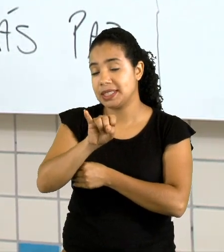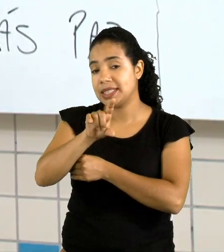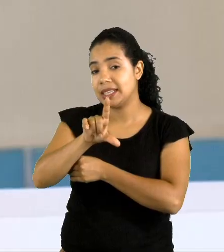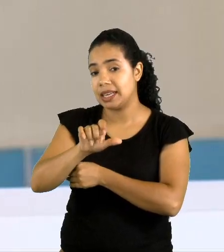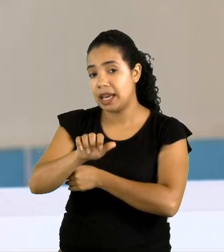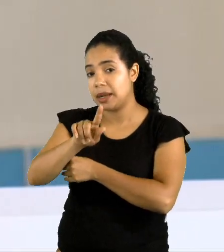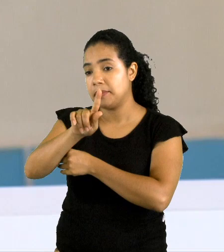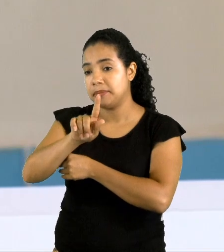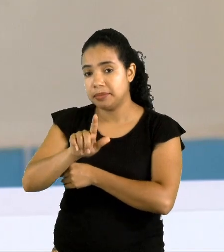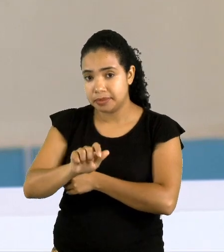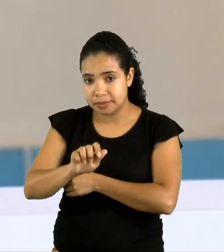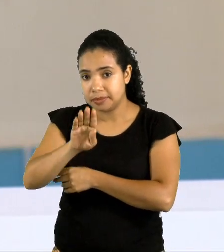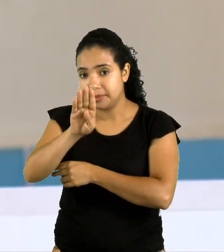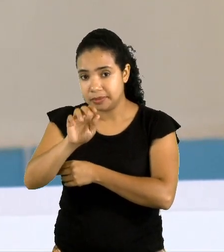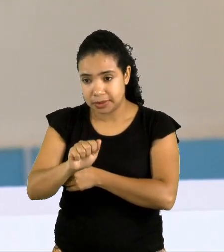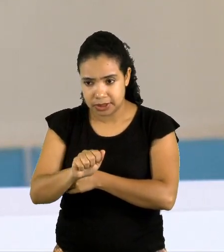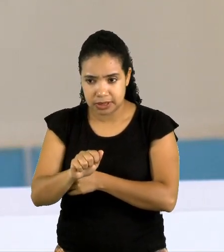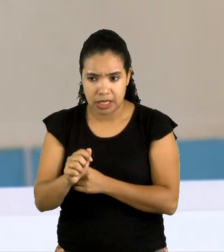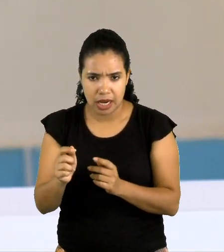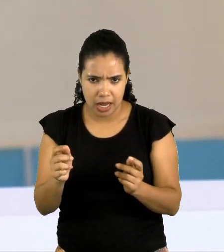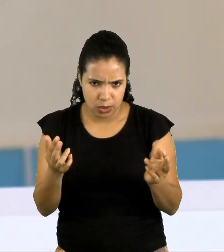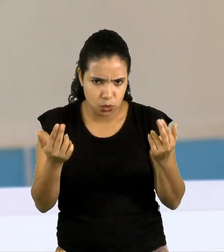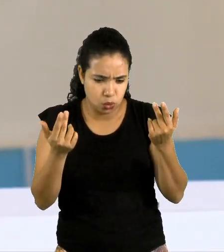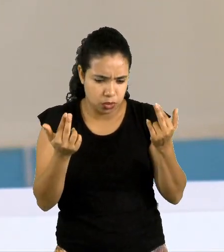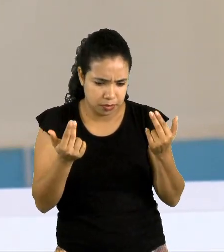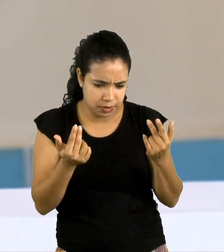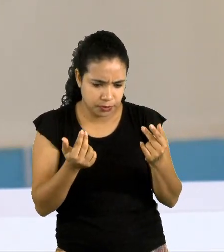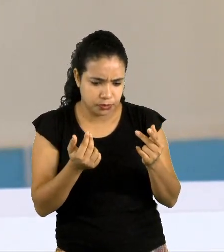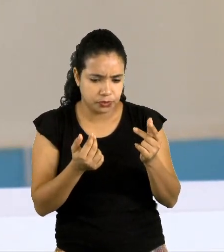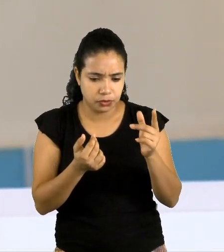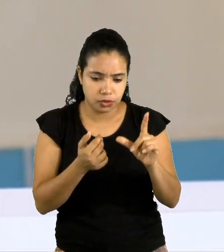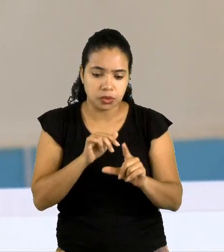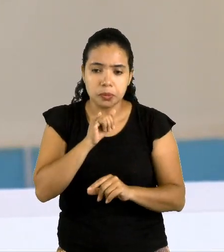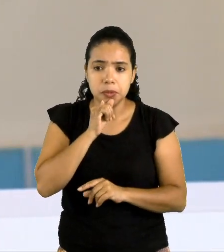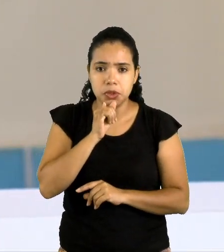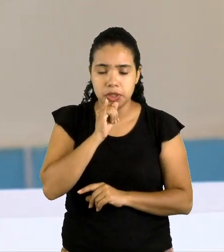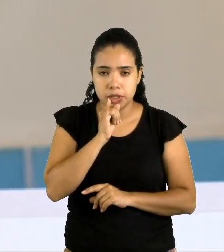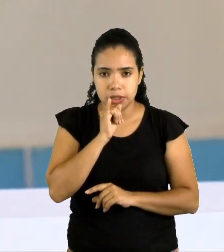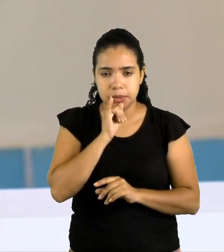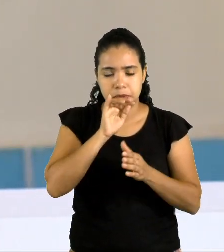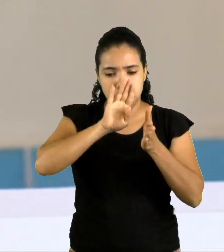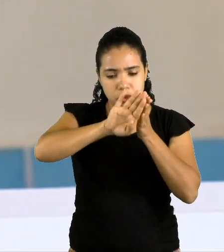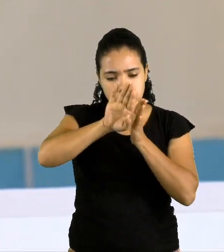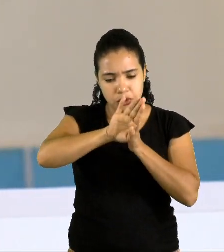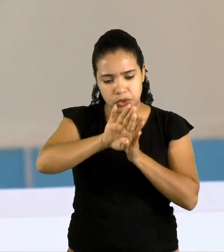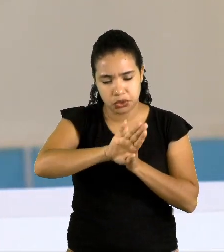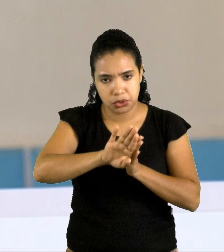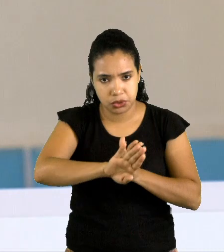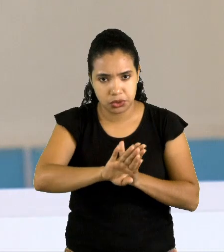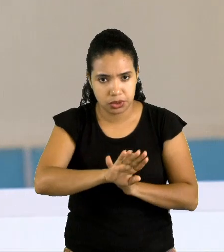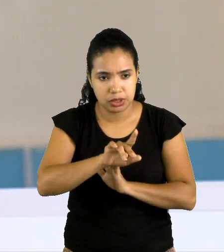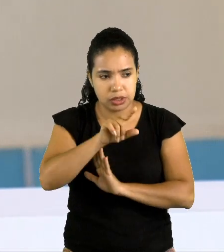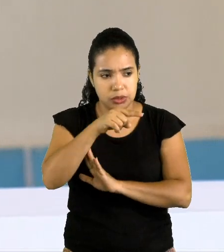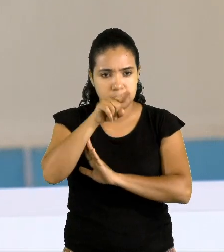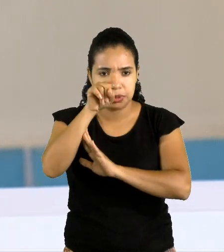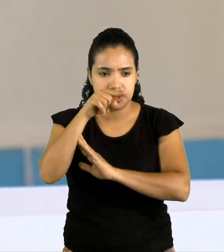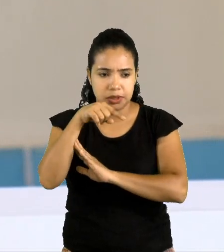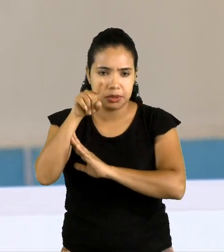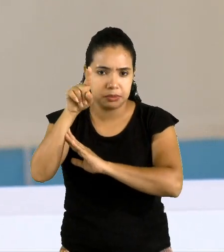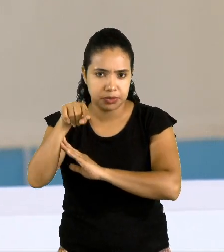acha? Teria a mesma pronúncia se eu tirasse o acento dessas palavras?